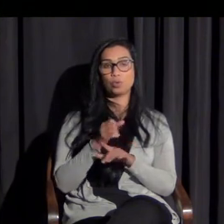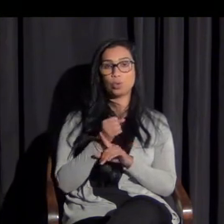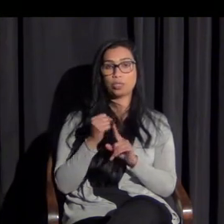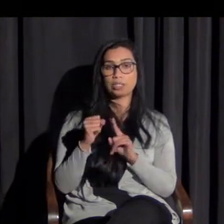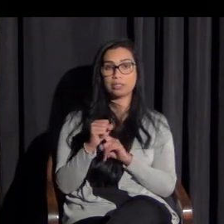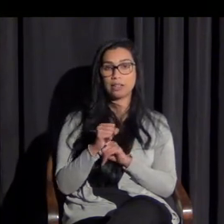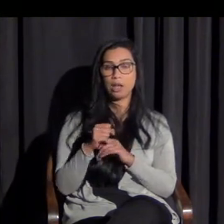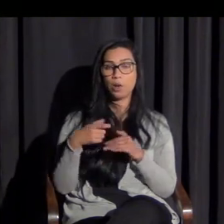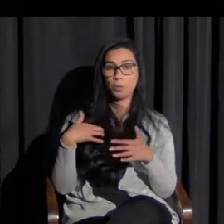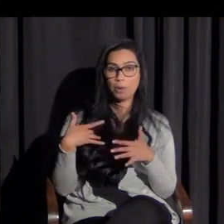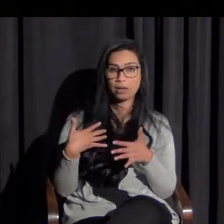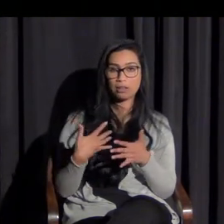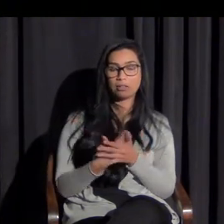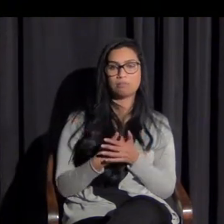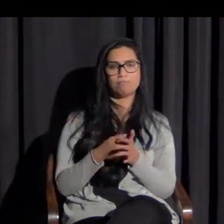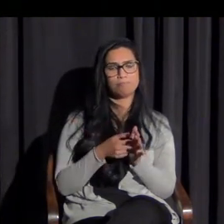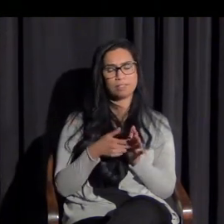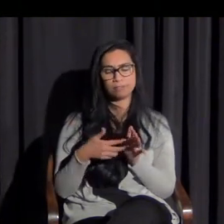a trajetória, né,